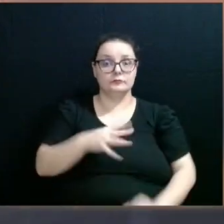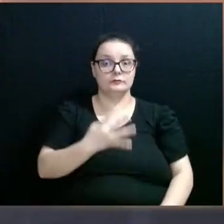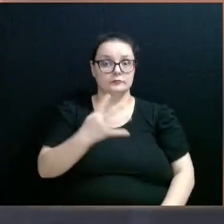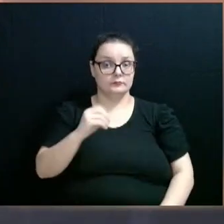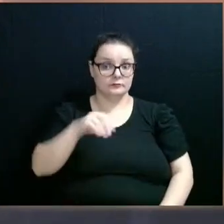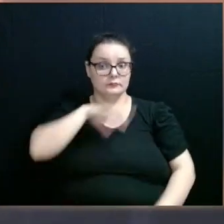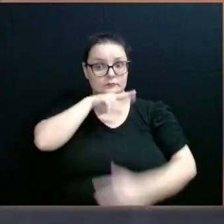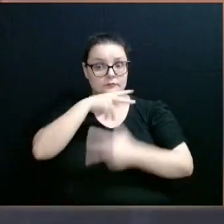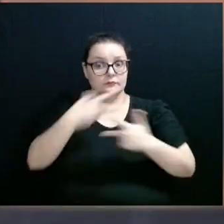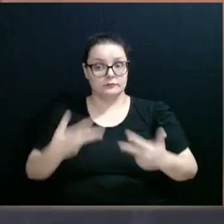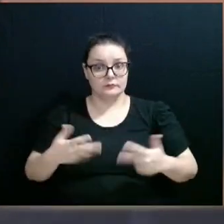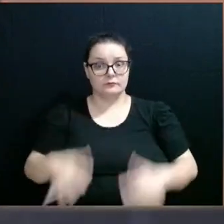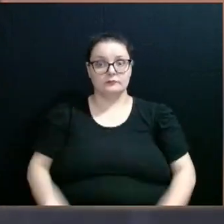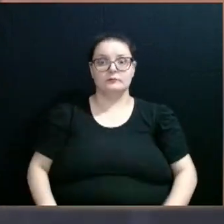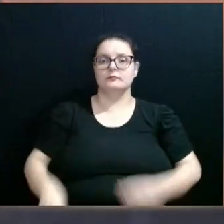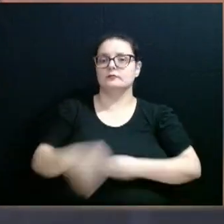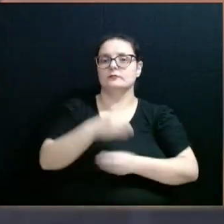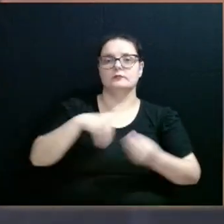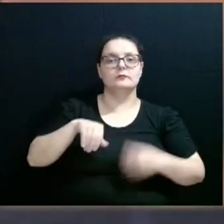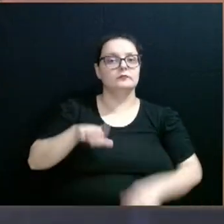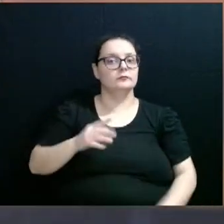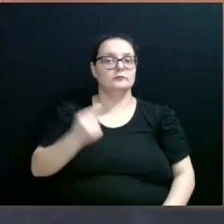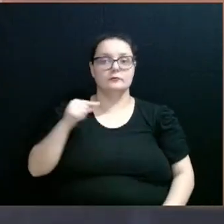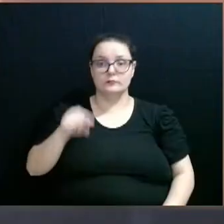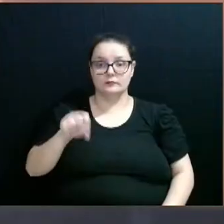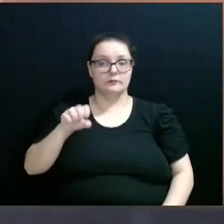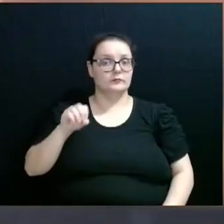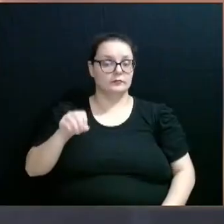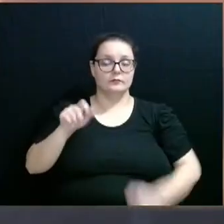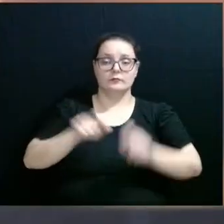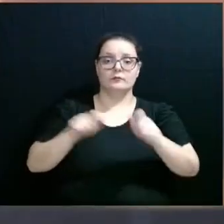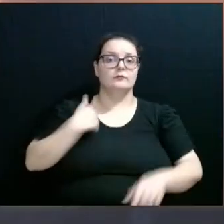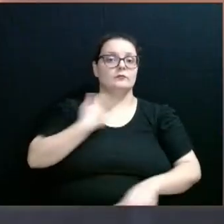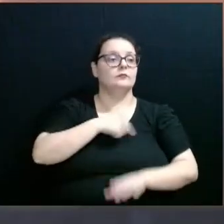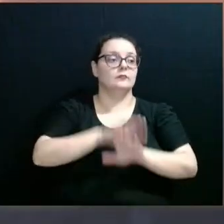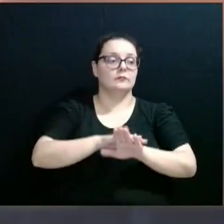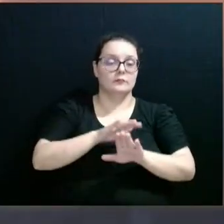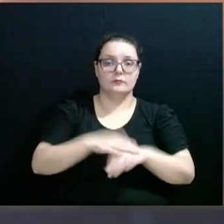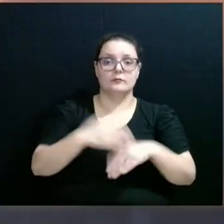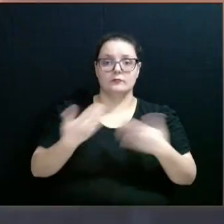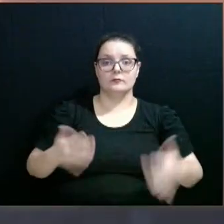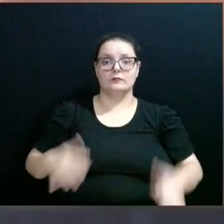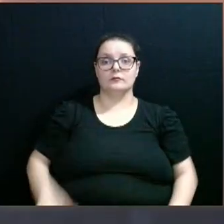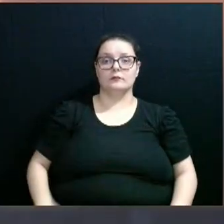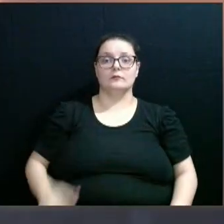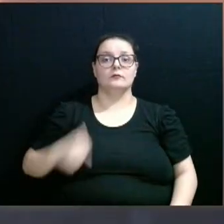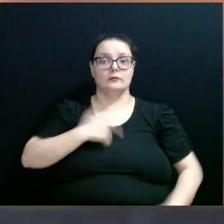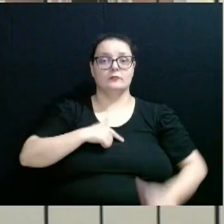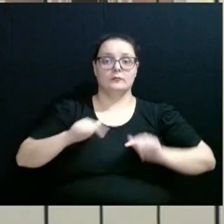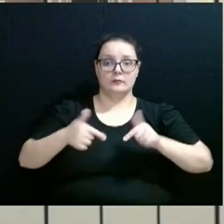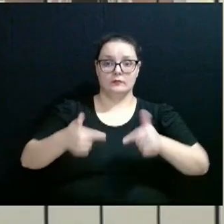Já envolvemos mais de 1.800 pessoas nas nossas atividades e estamos aí nessa luta.